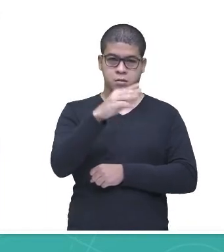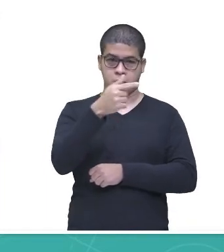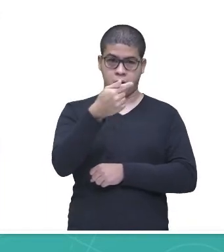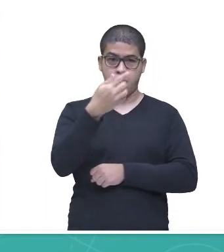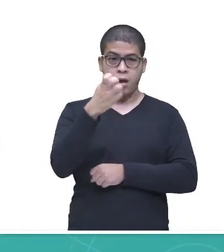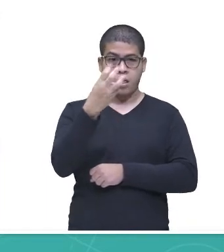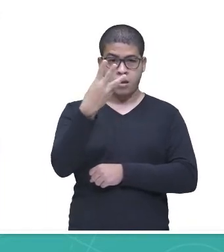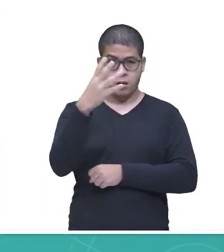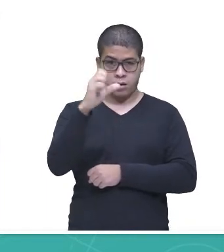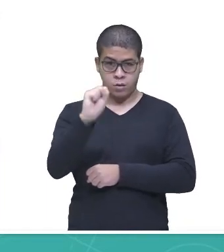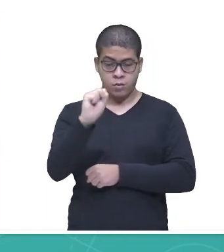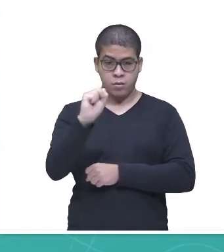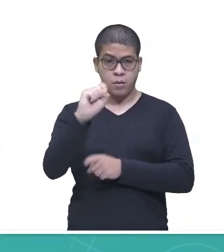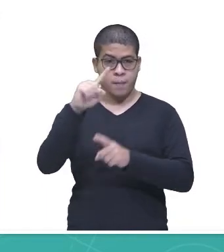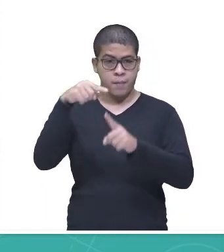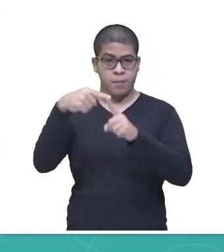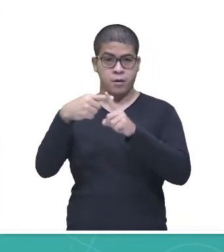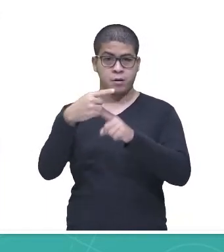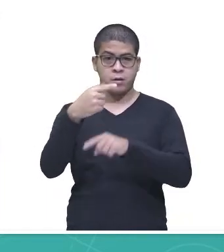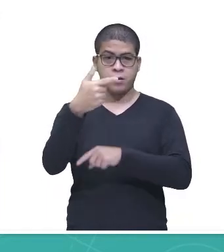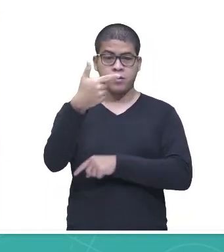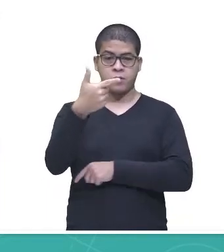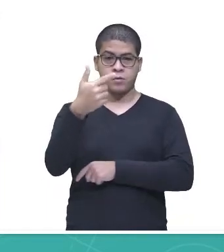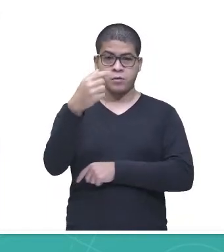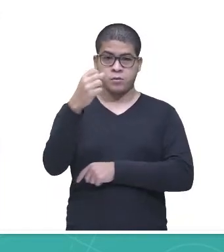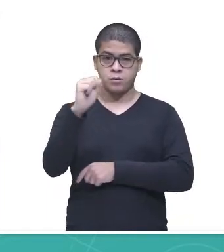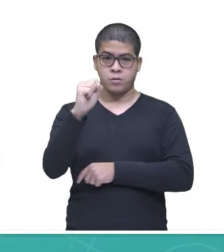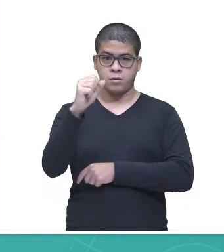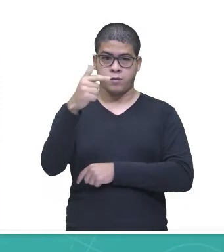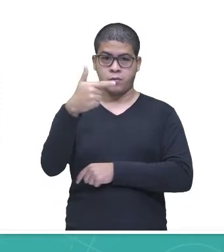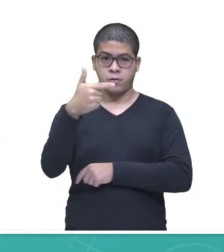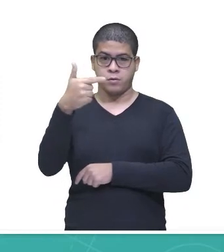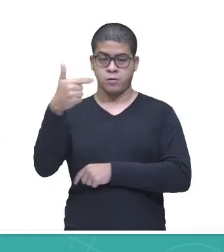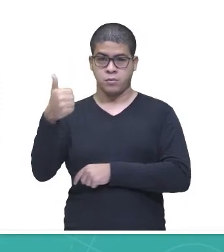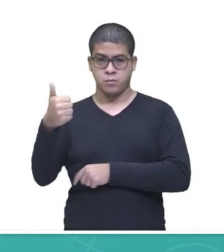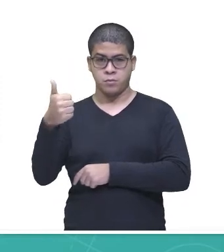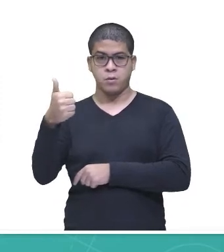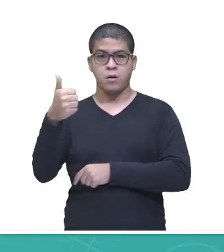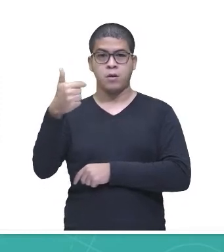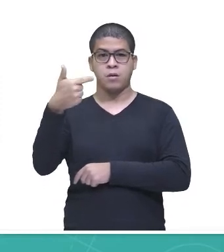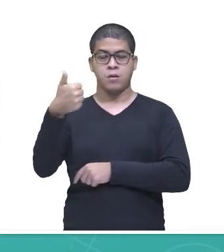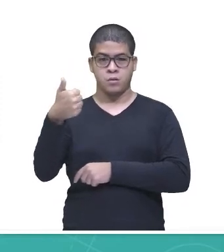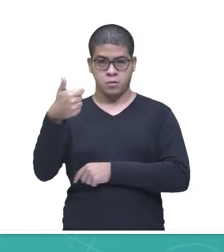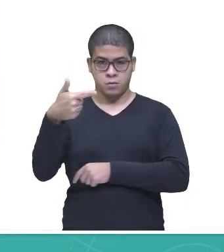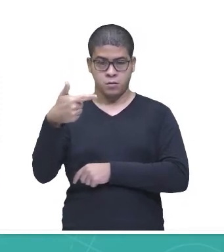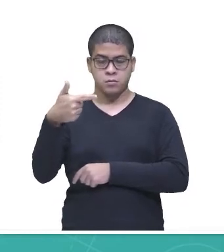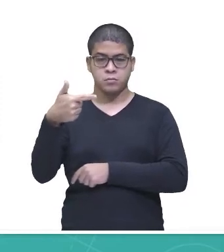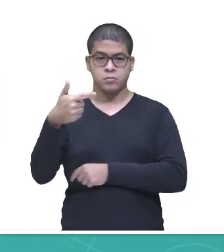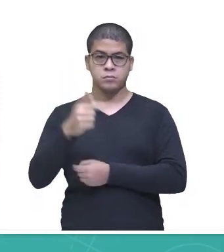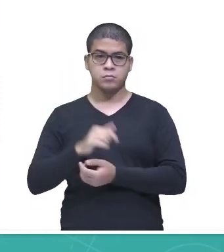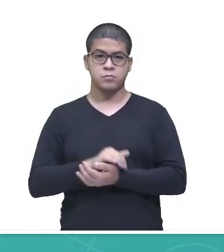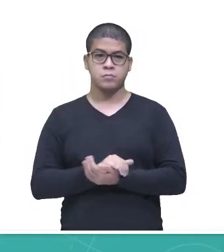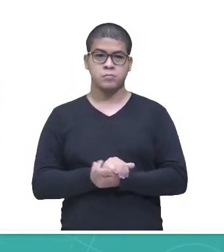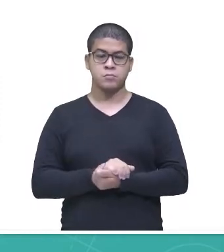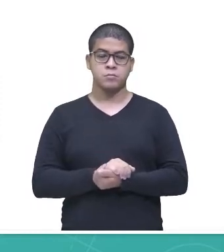38 segundos com 28 graus, 21 minutos e 12